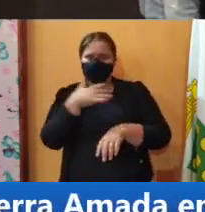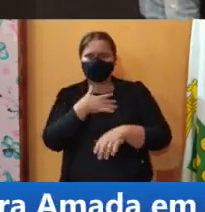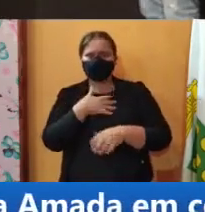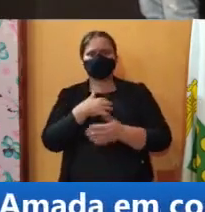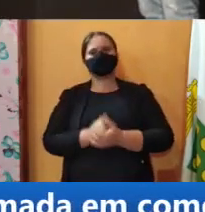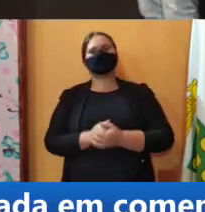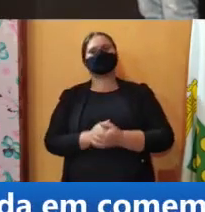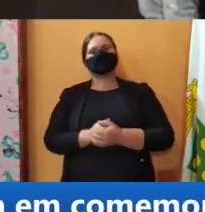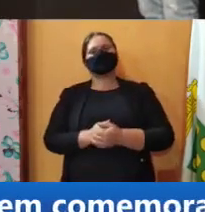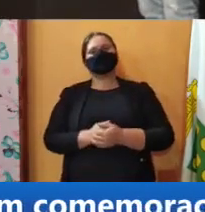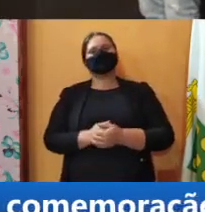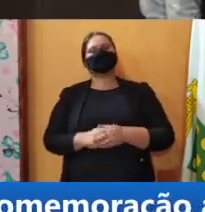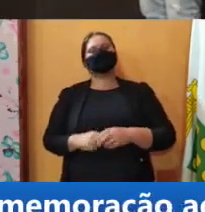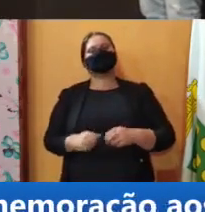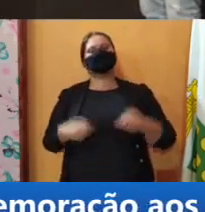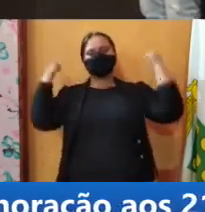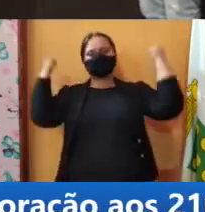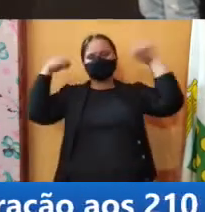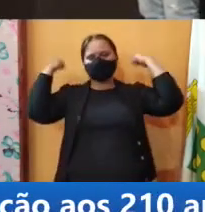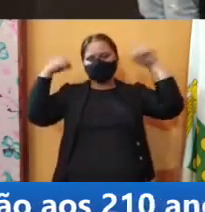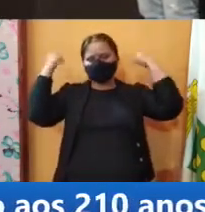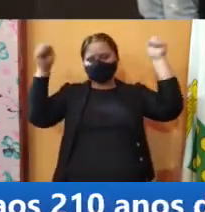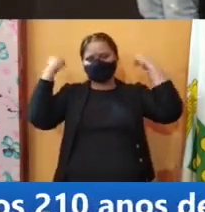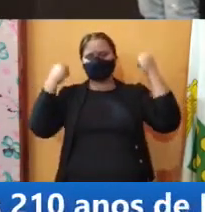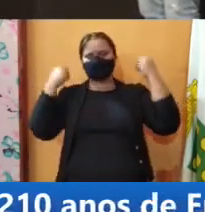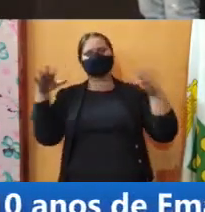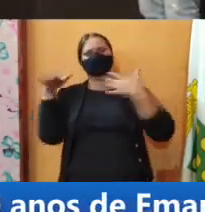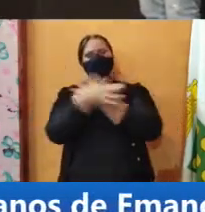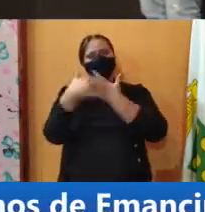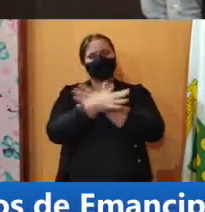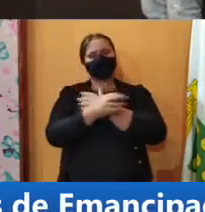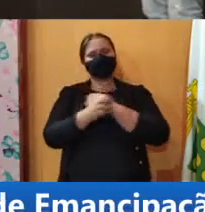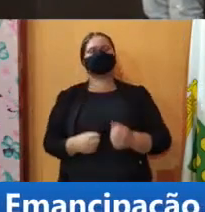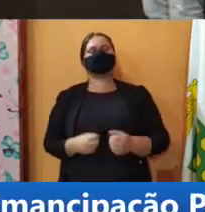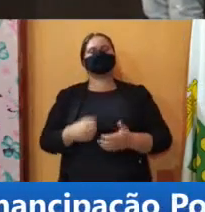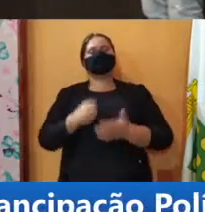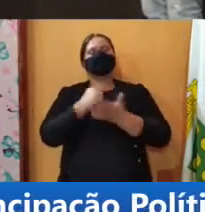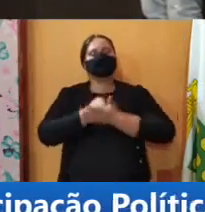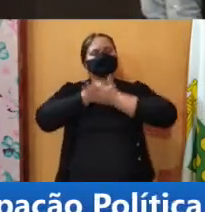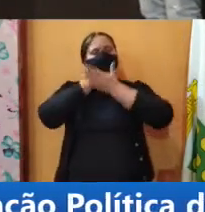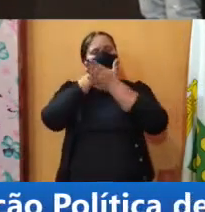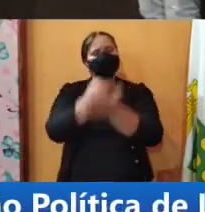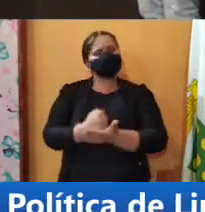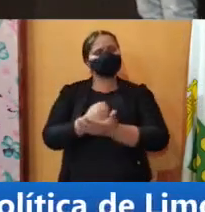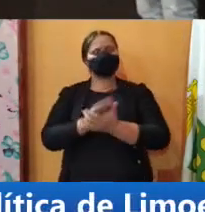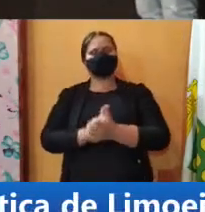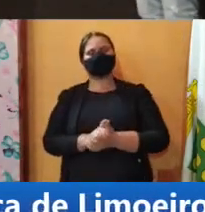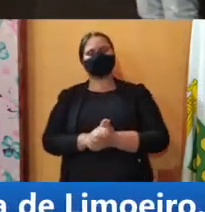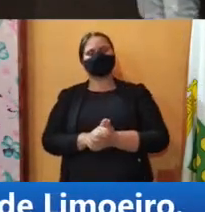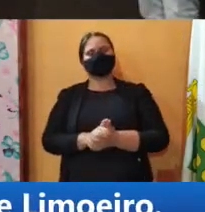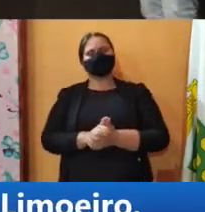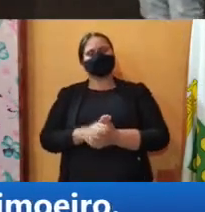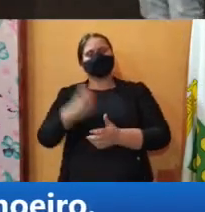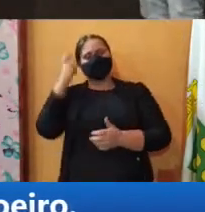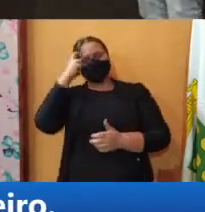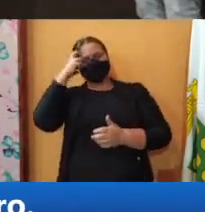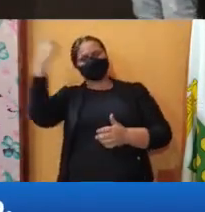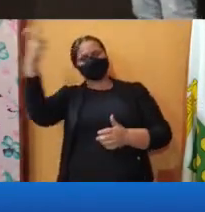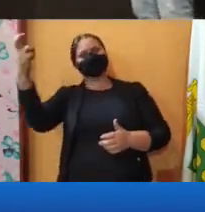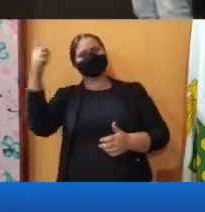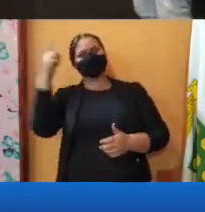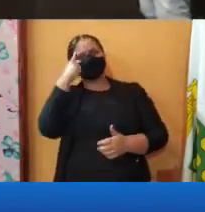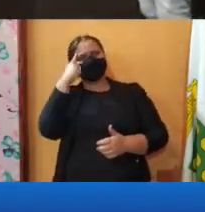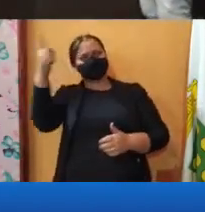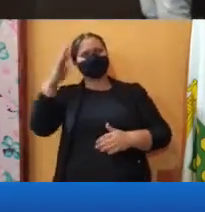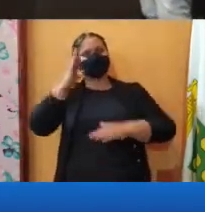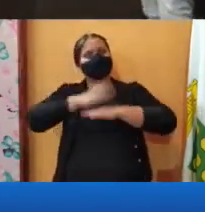das nossas academias. Você hoje apresenta a gente não só uma obra cultural, mas sobretudo uma ideia